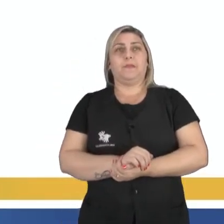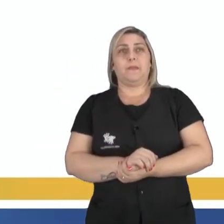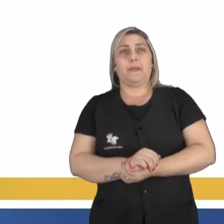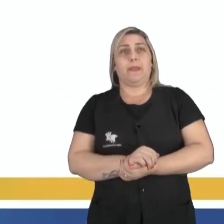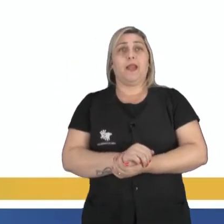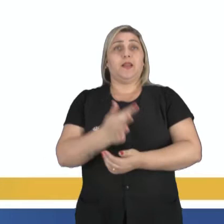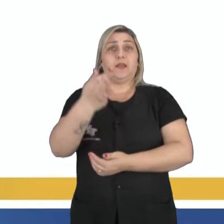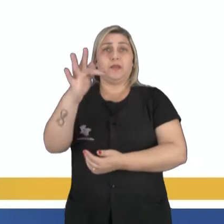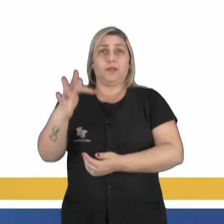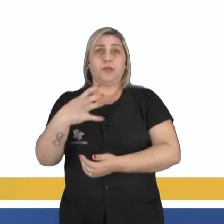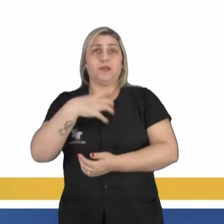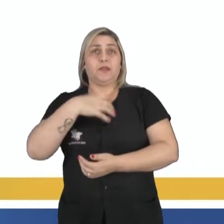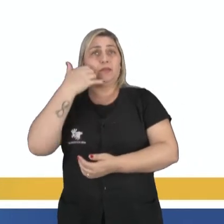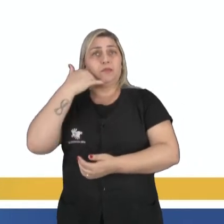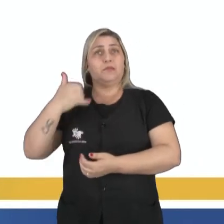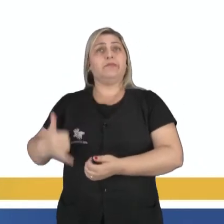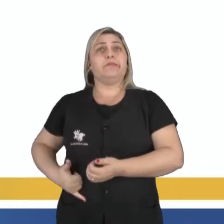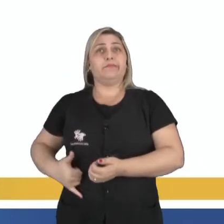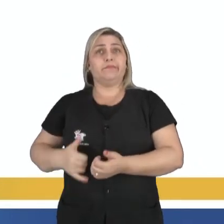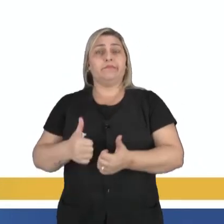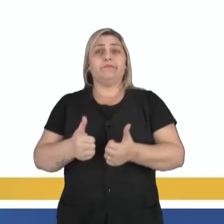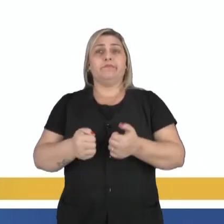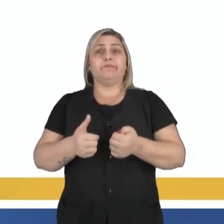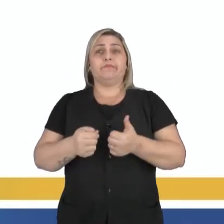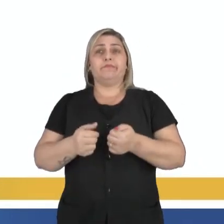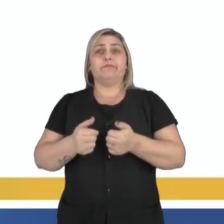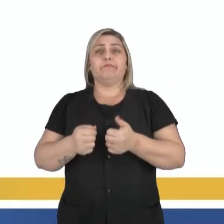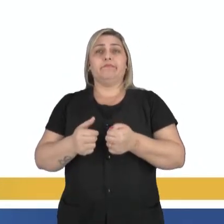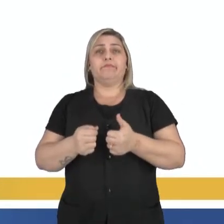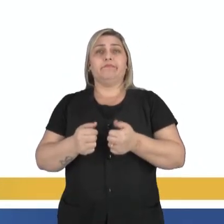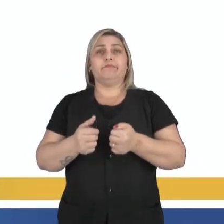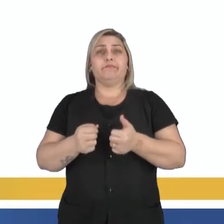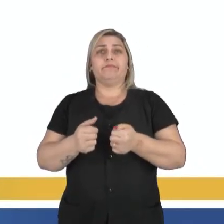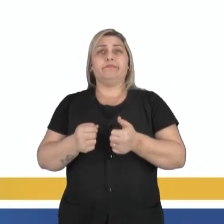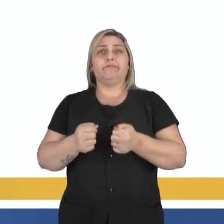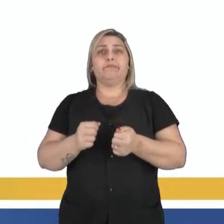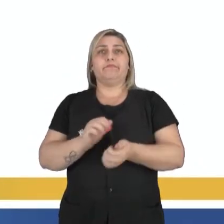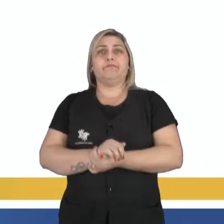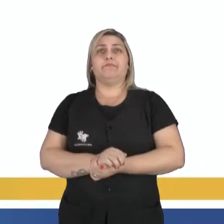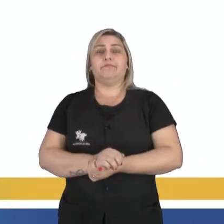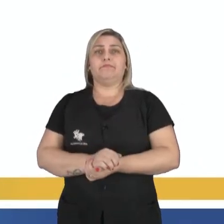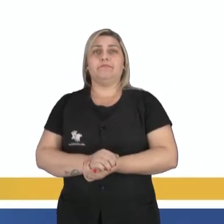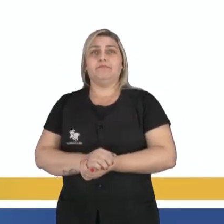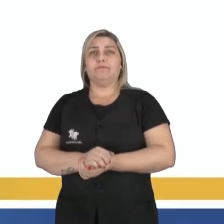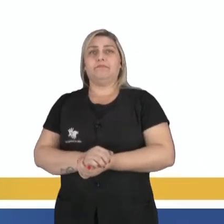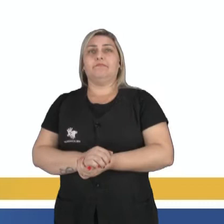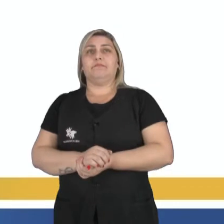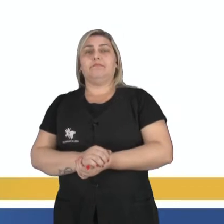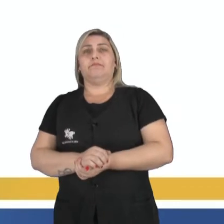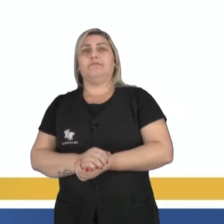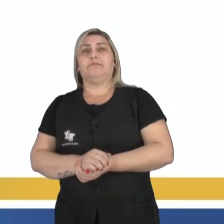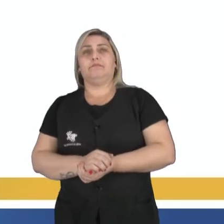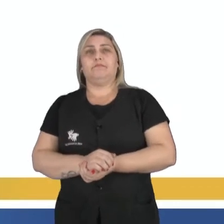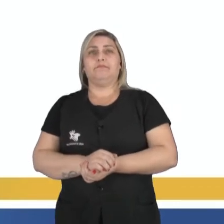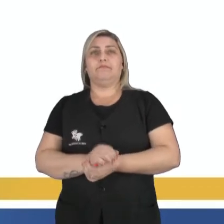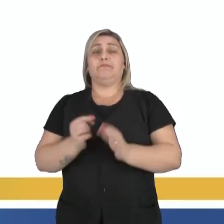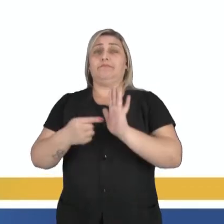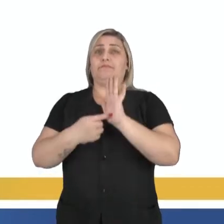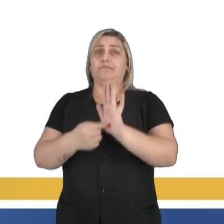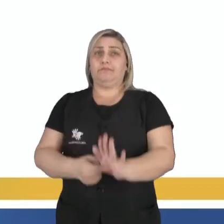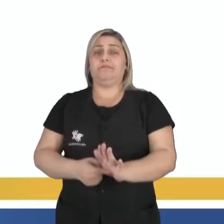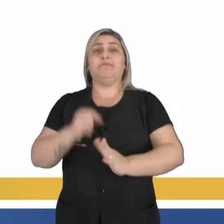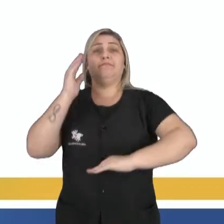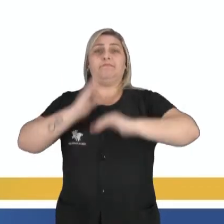exatamente para essas dores que sente nesse dedão aí, né? Uma coisa ortopédica já indicado